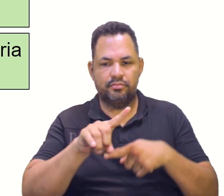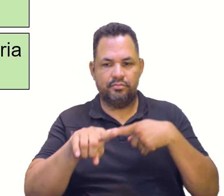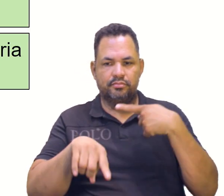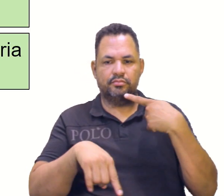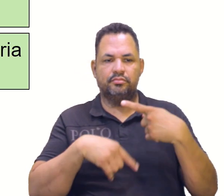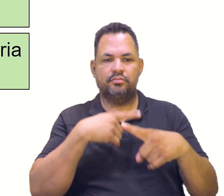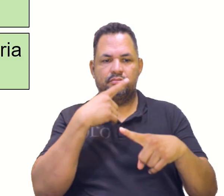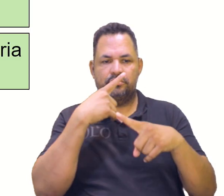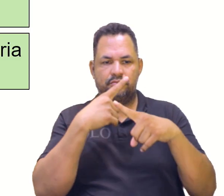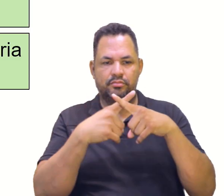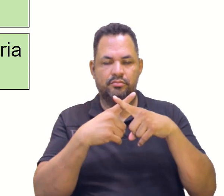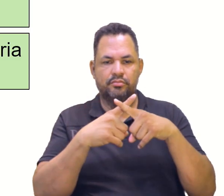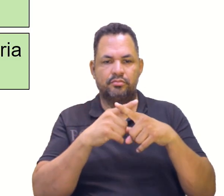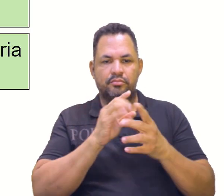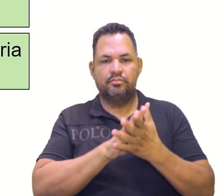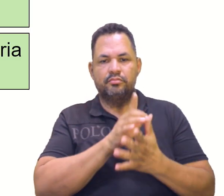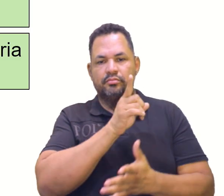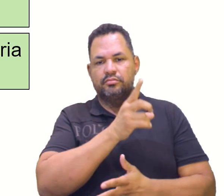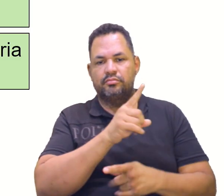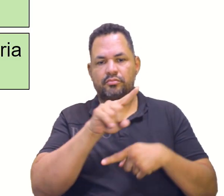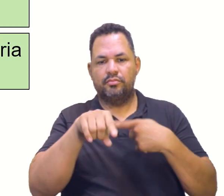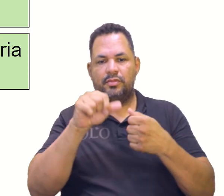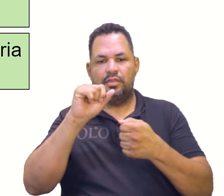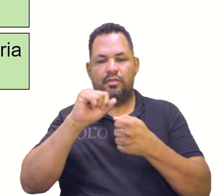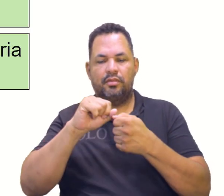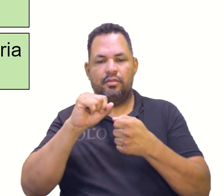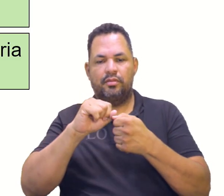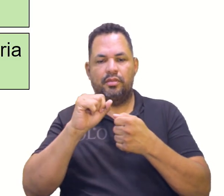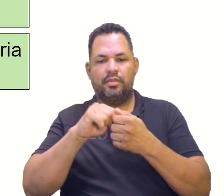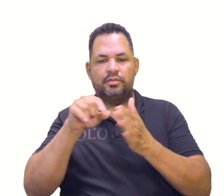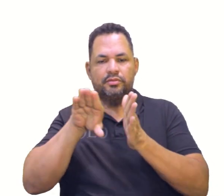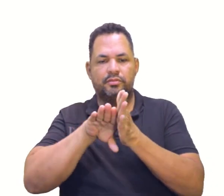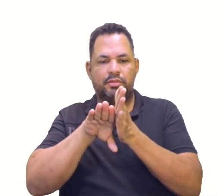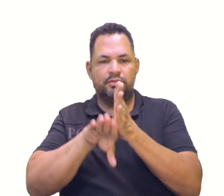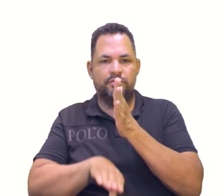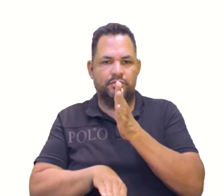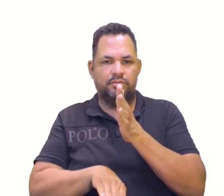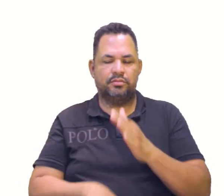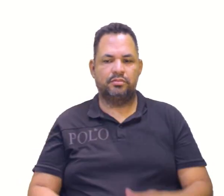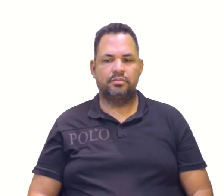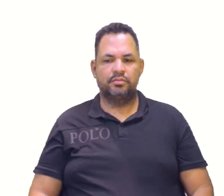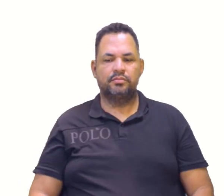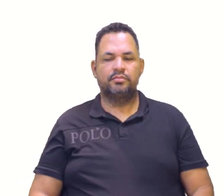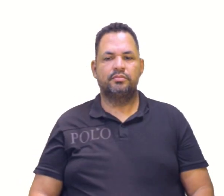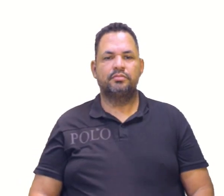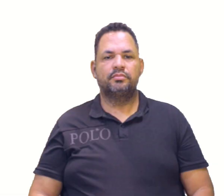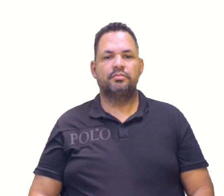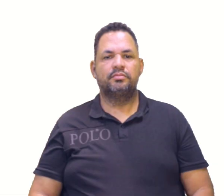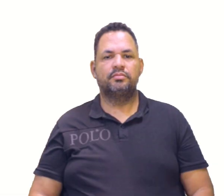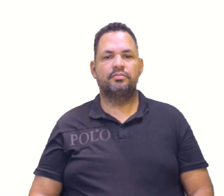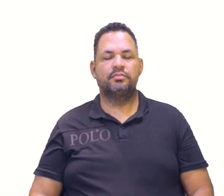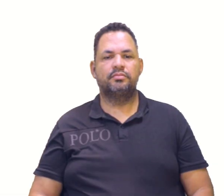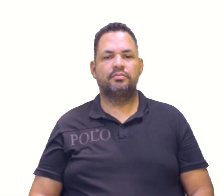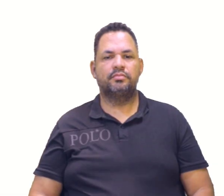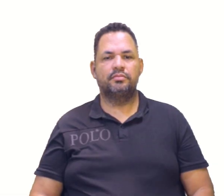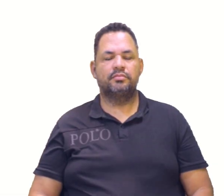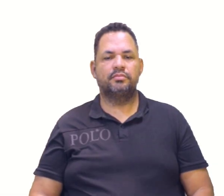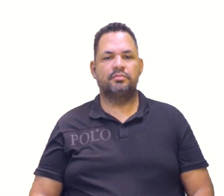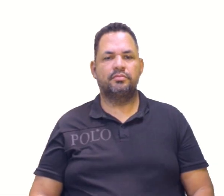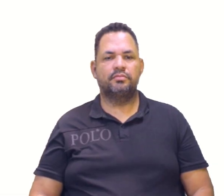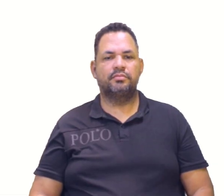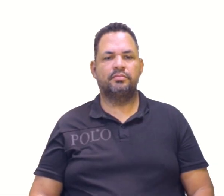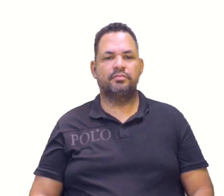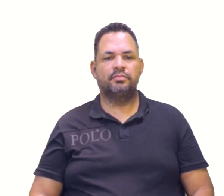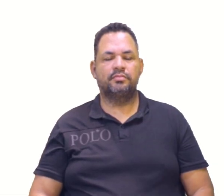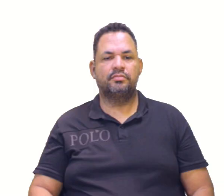os elementos da principal e da secundária e depois faz uma subtração, né? Vamos olhar aqui como é que faz, bem legal? Olha lá, melhor do que a teoria é a